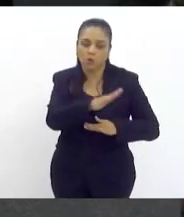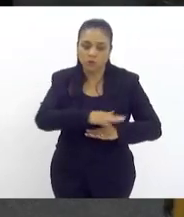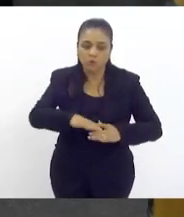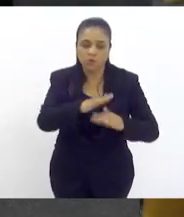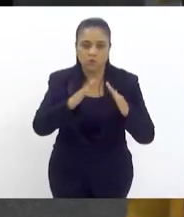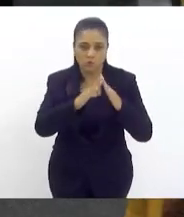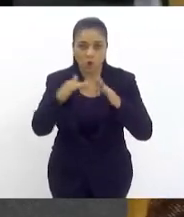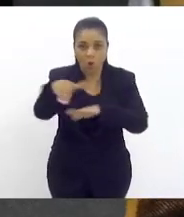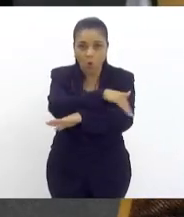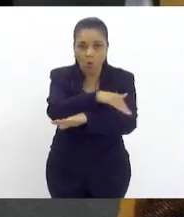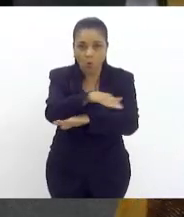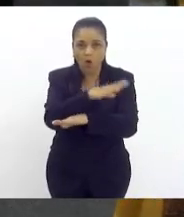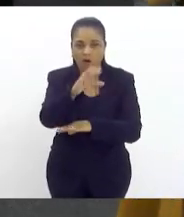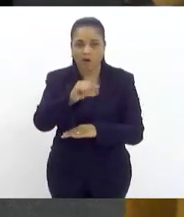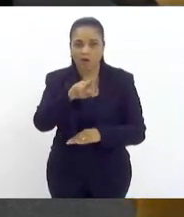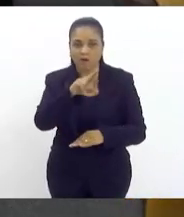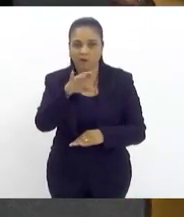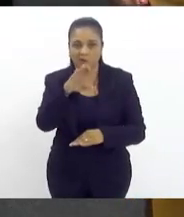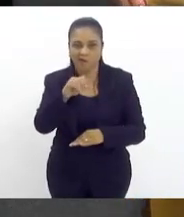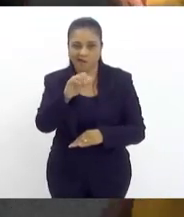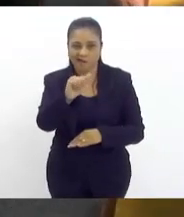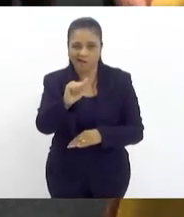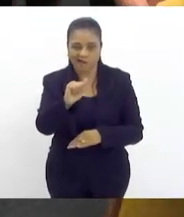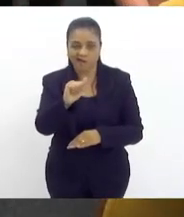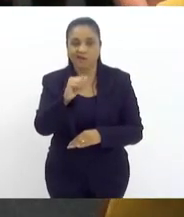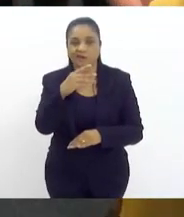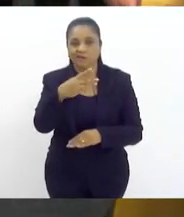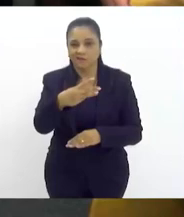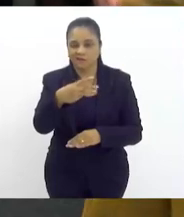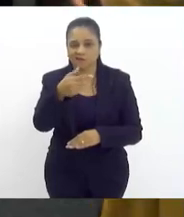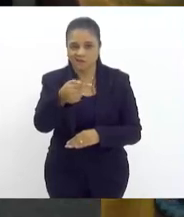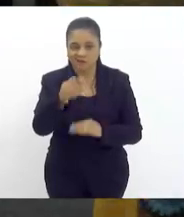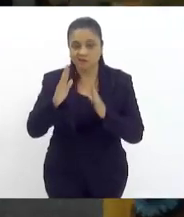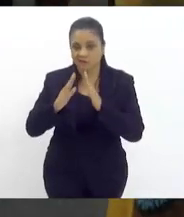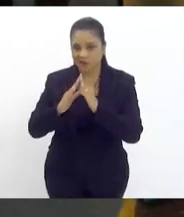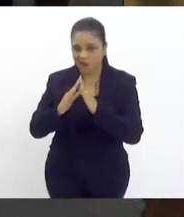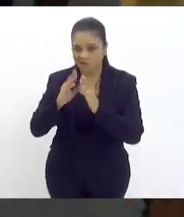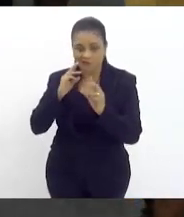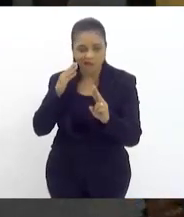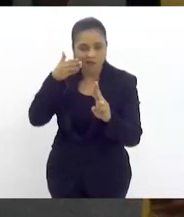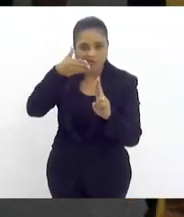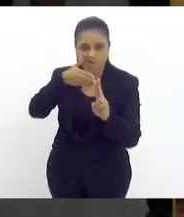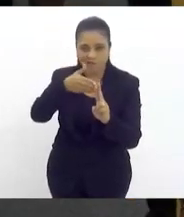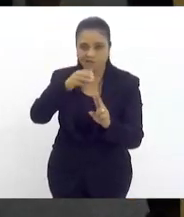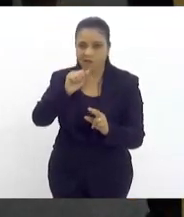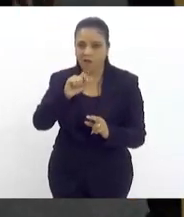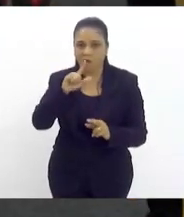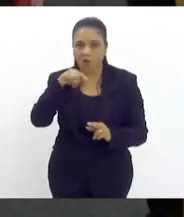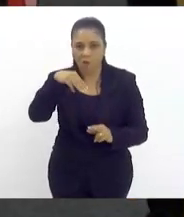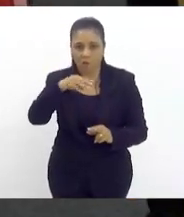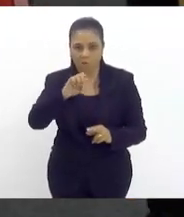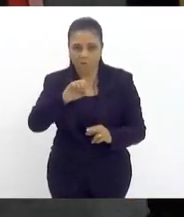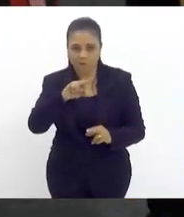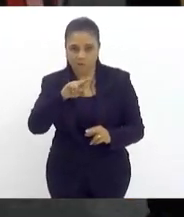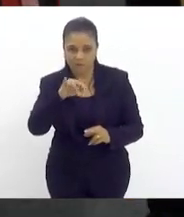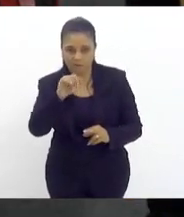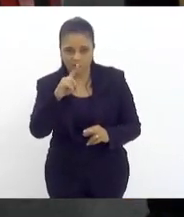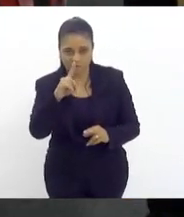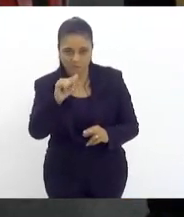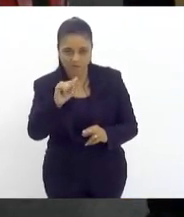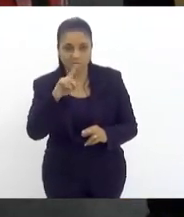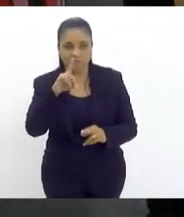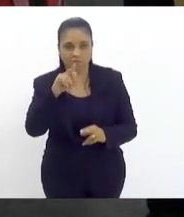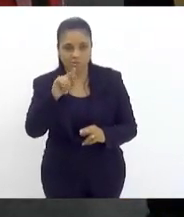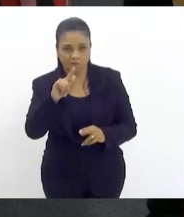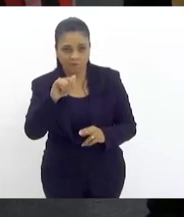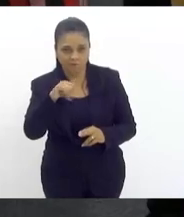Rua Carioca 37 para a Casa de Referência Almerina Gama. Queria saudar vocês todas que estão aqui fazendo